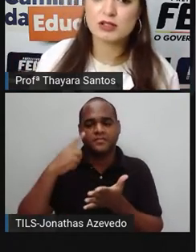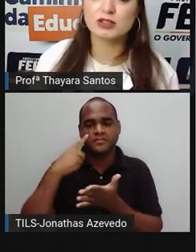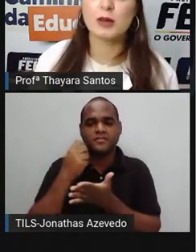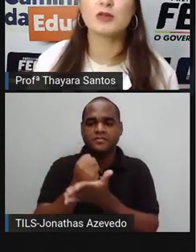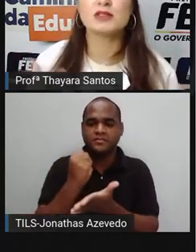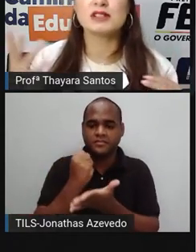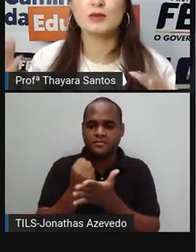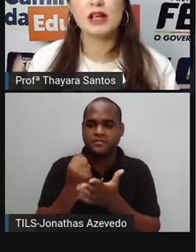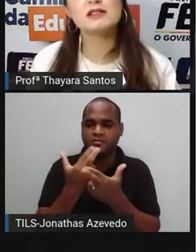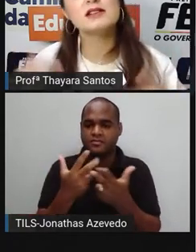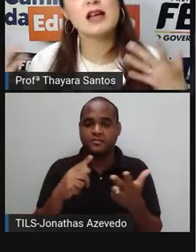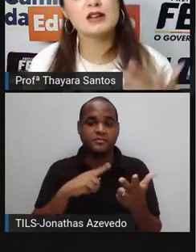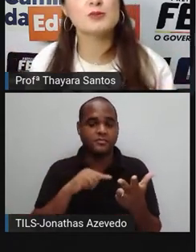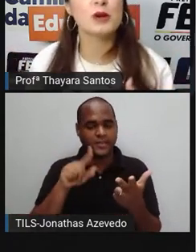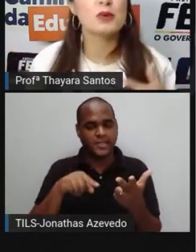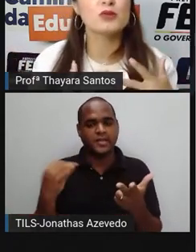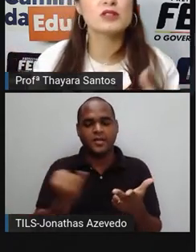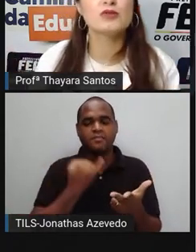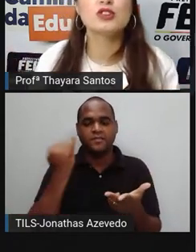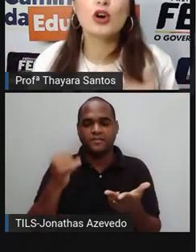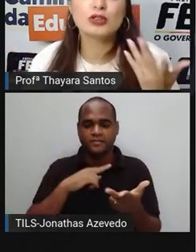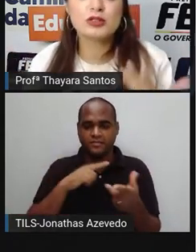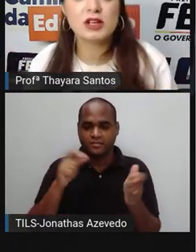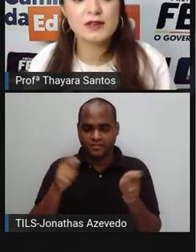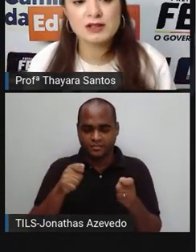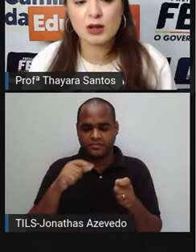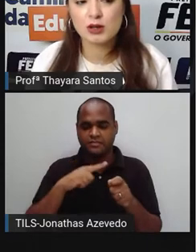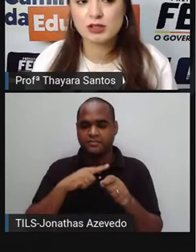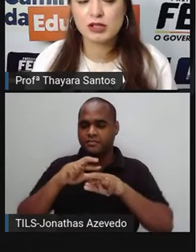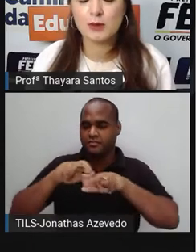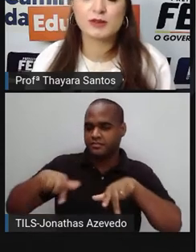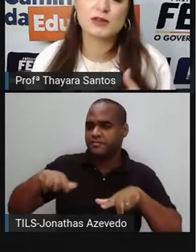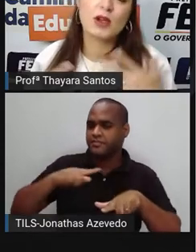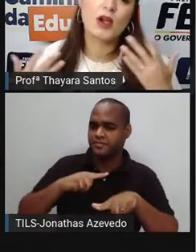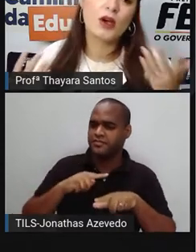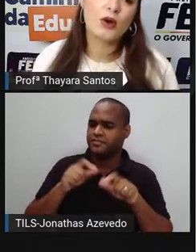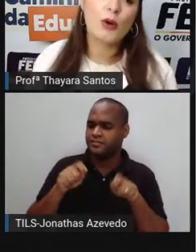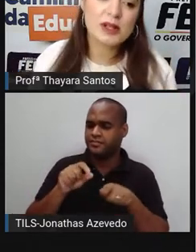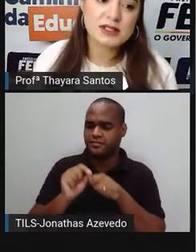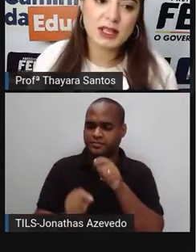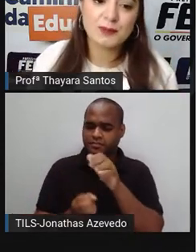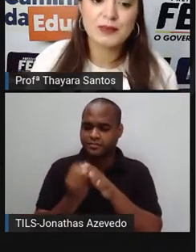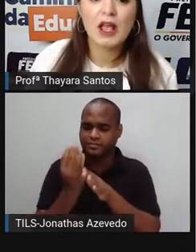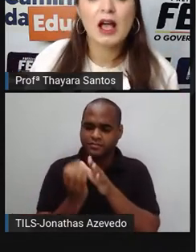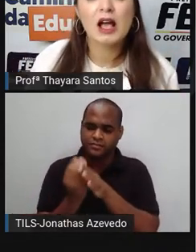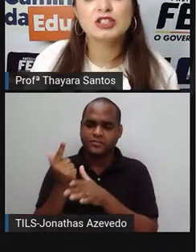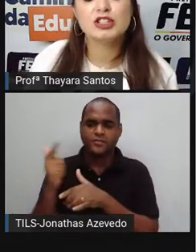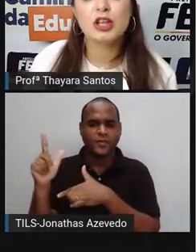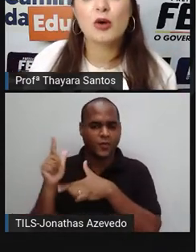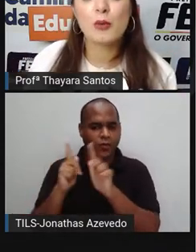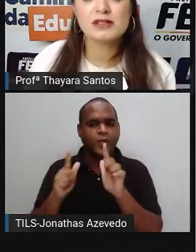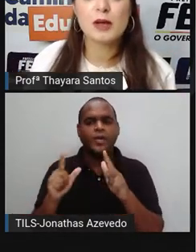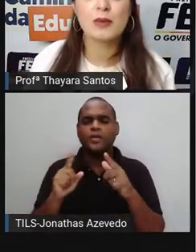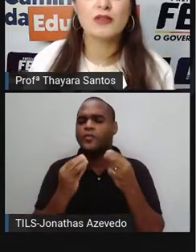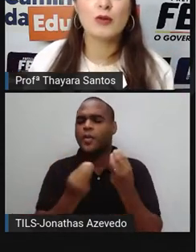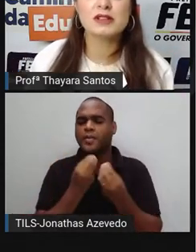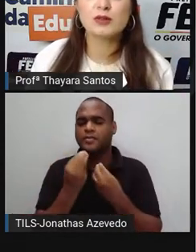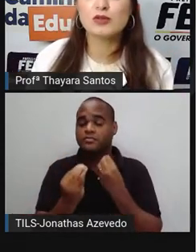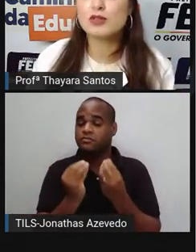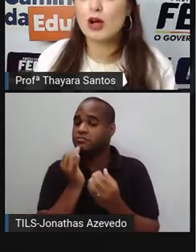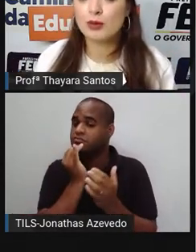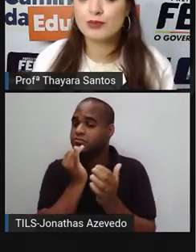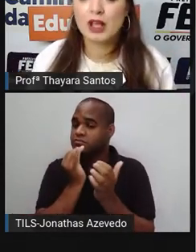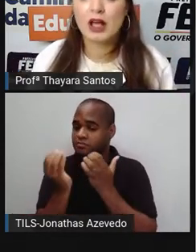serviços ecossistêmicos que são necessários para produção de outros serviços ecossistêmicos Como assim a gente tem como